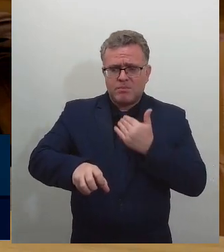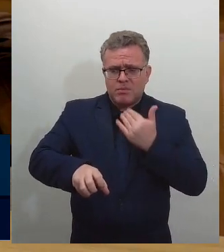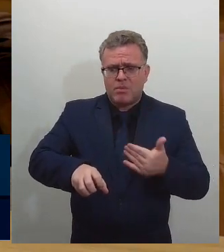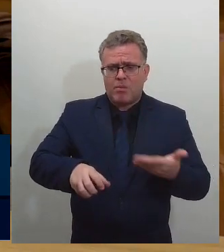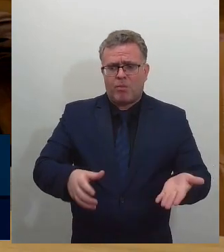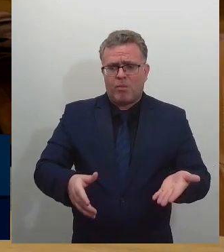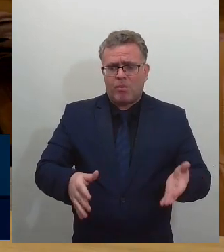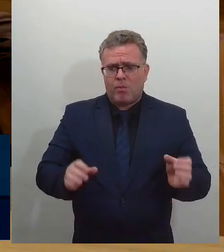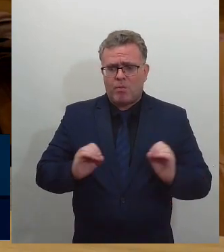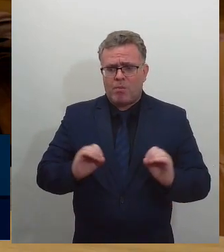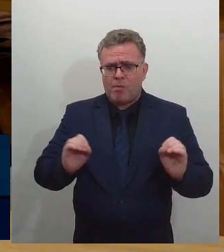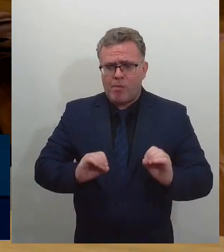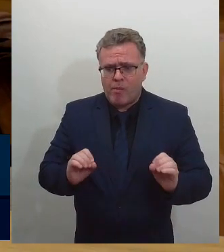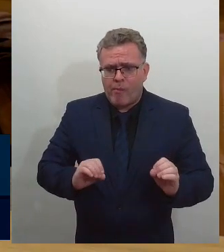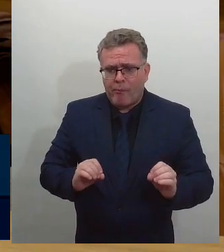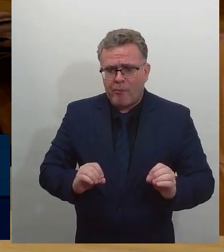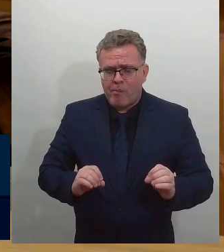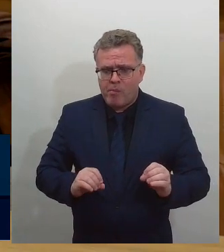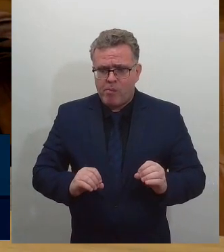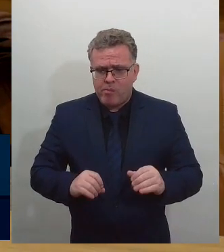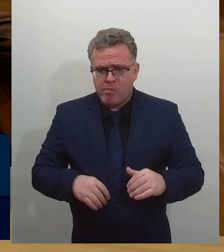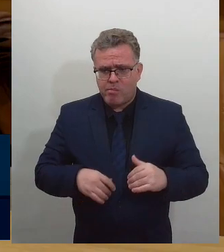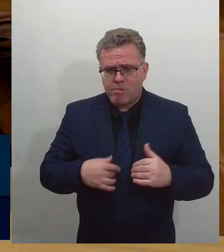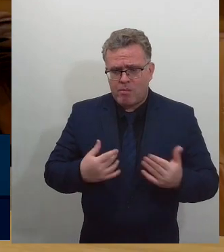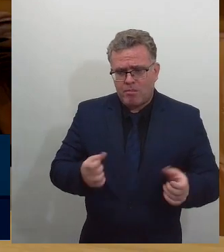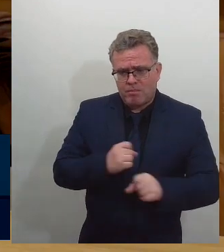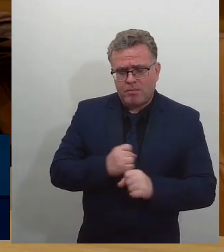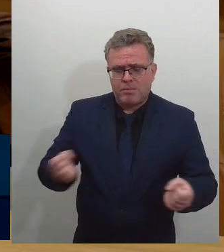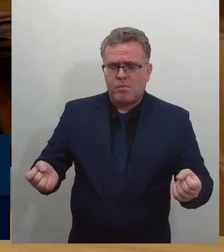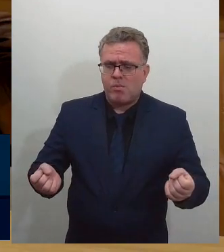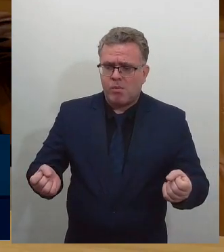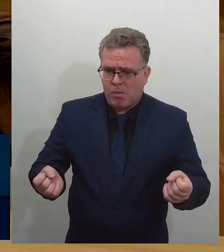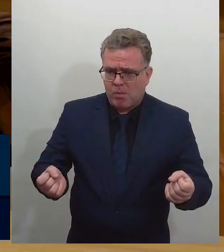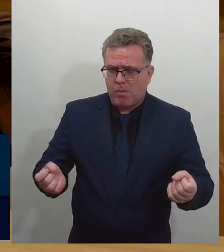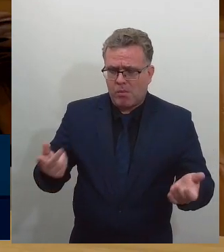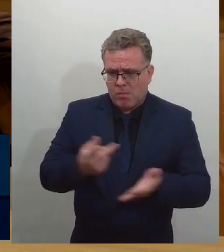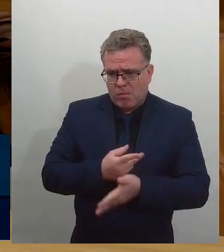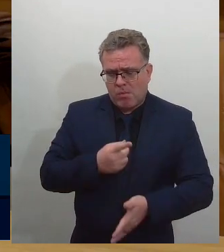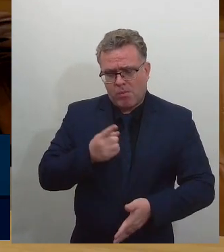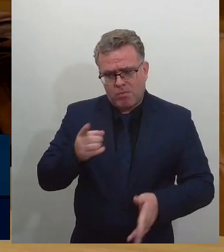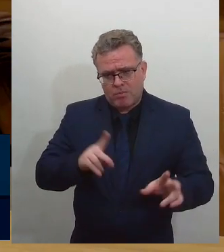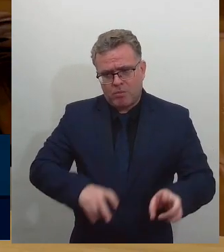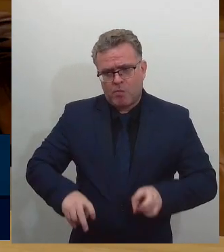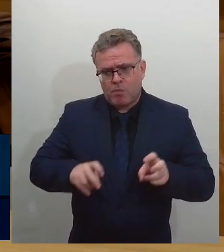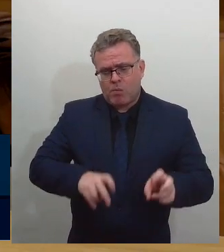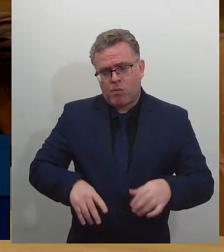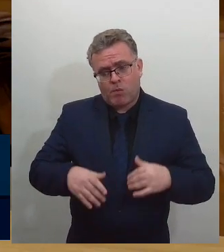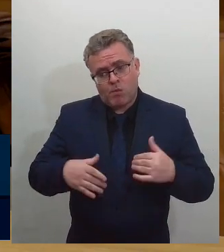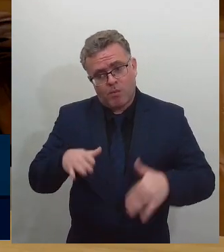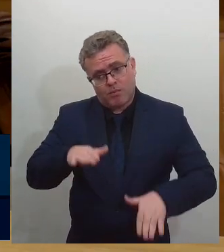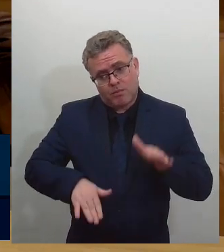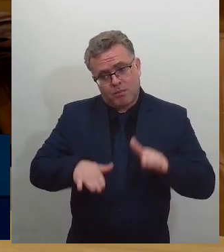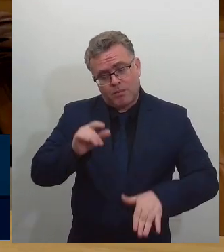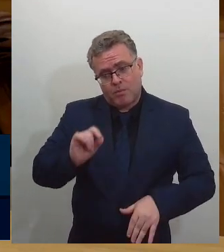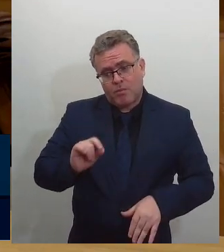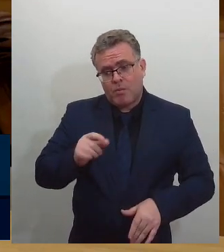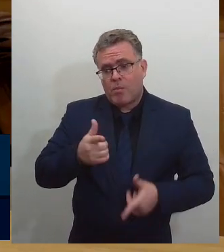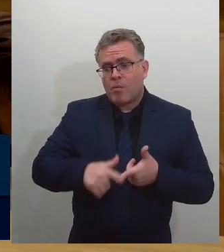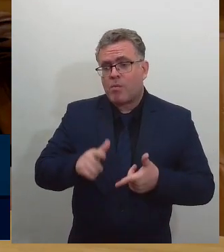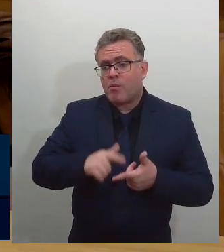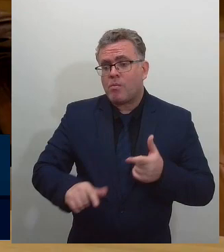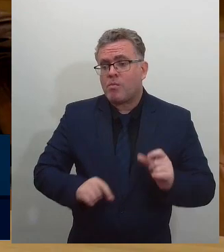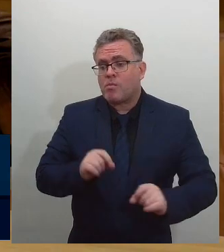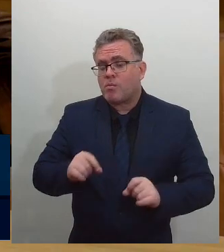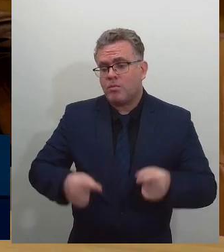um bicho. Isso é um absurdo o que acontece no sertão sergipano, e muitas das vezes a problemática é a política mesmo da